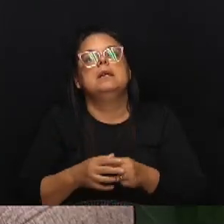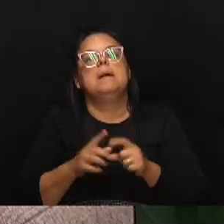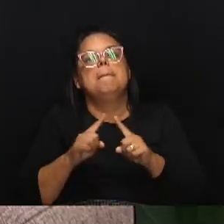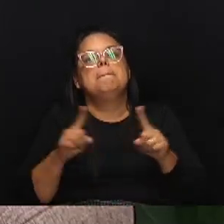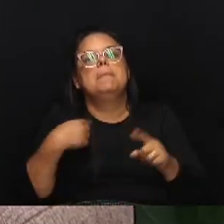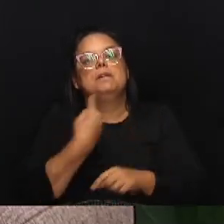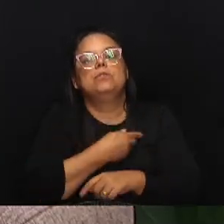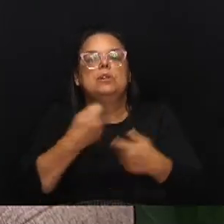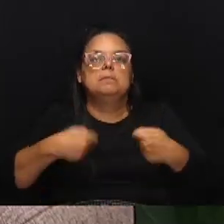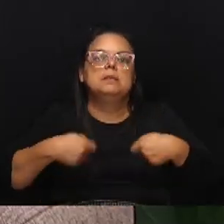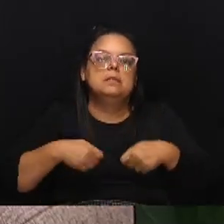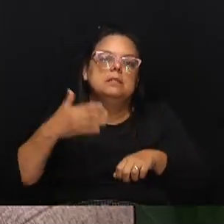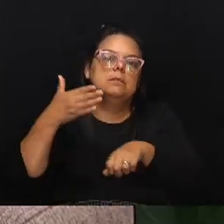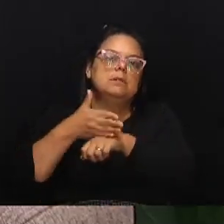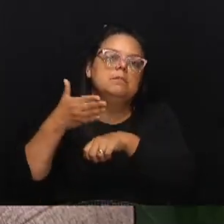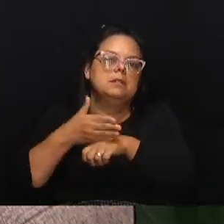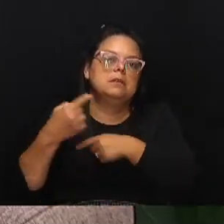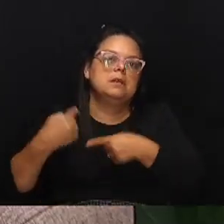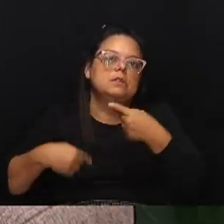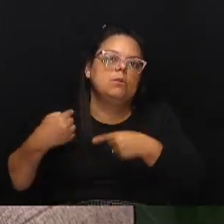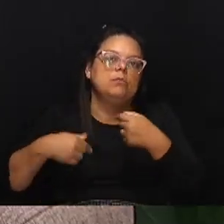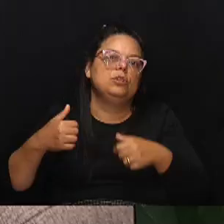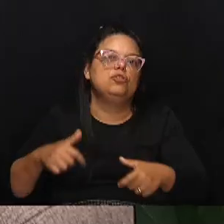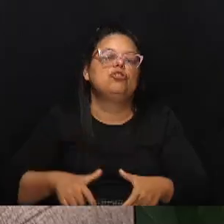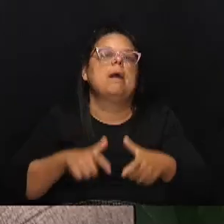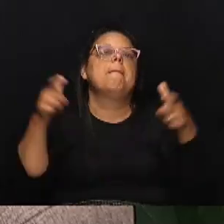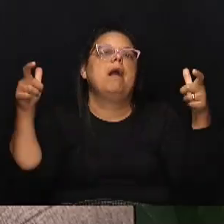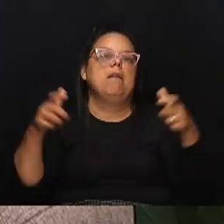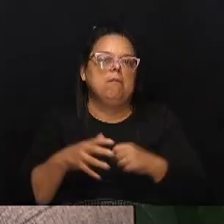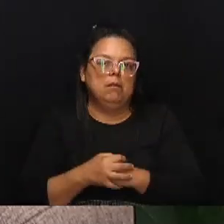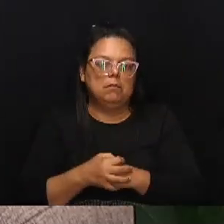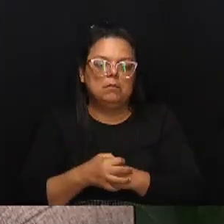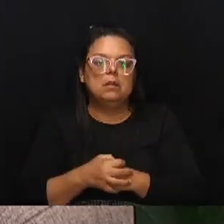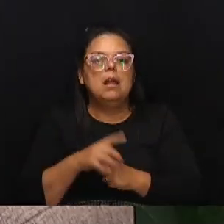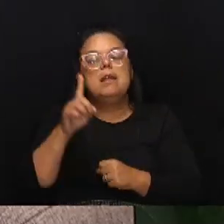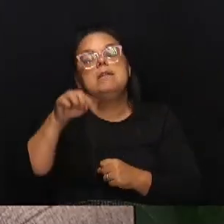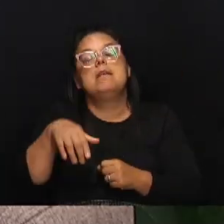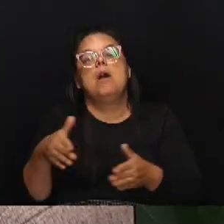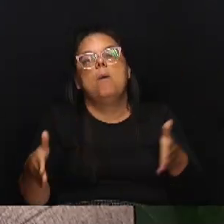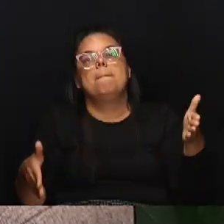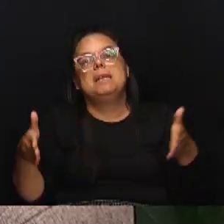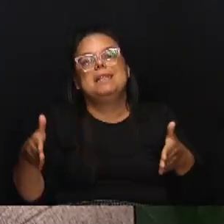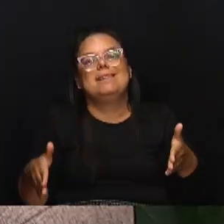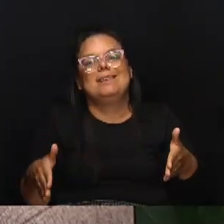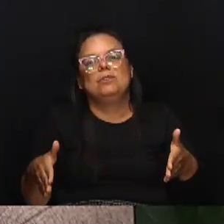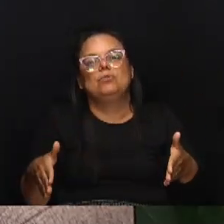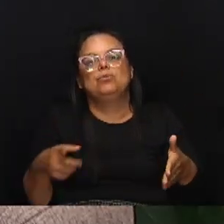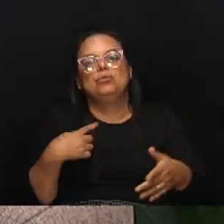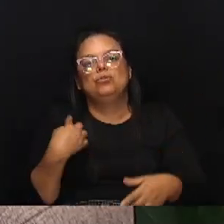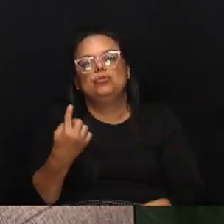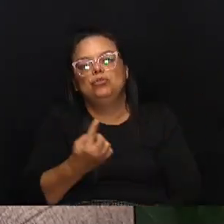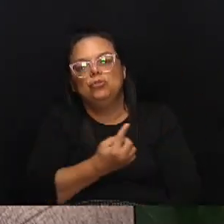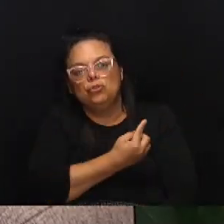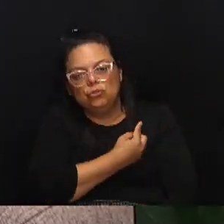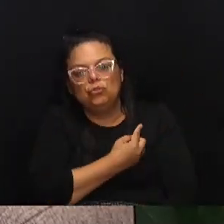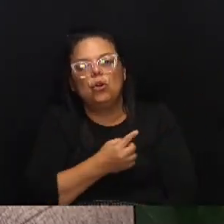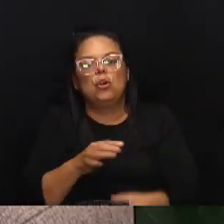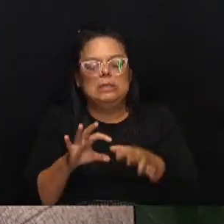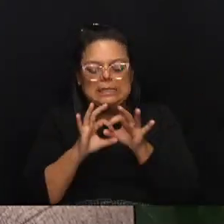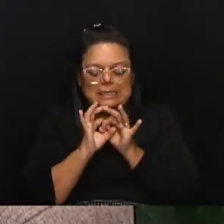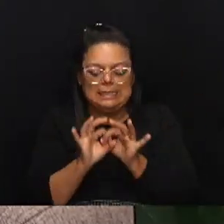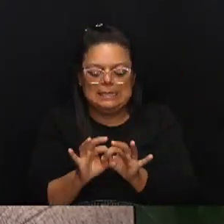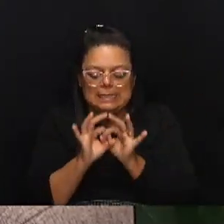uma participação política maior. E é um momento. É o momento de nós estarmos